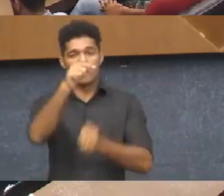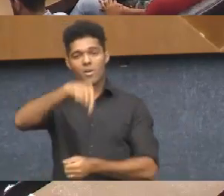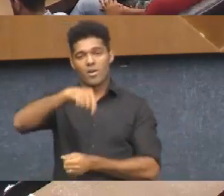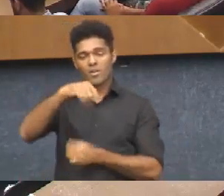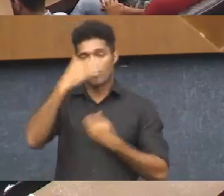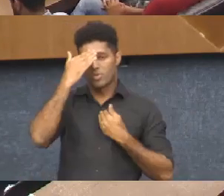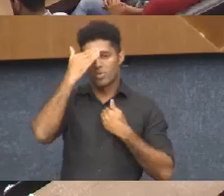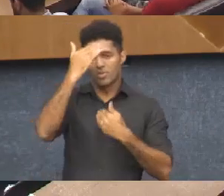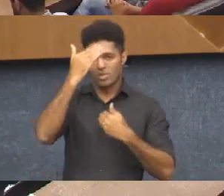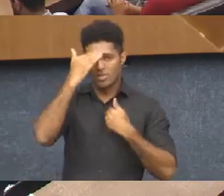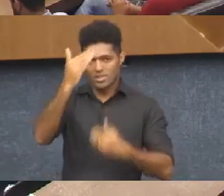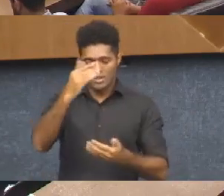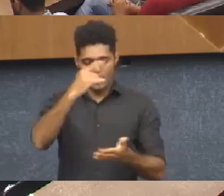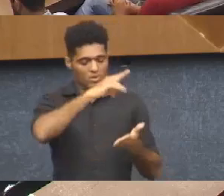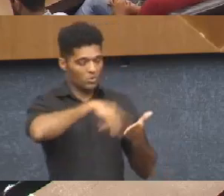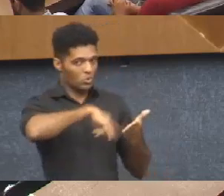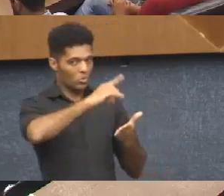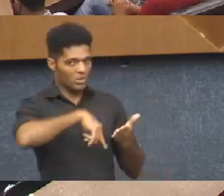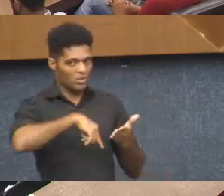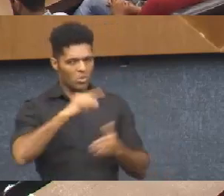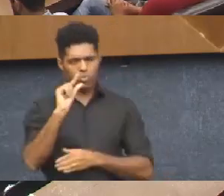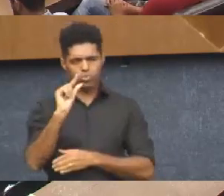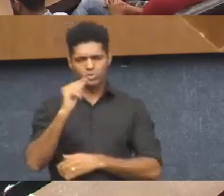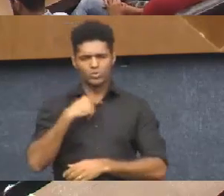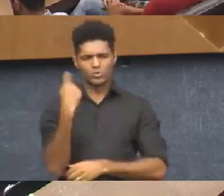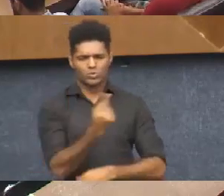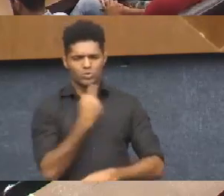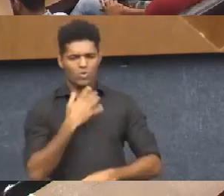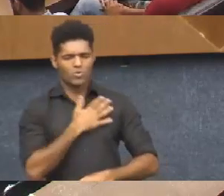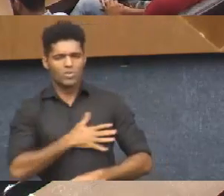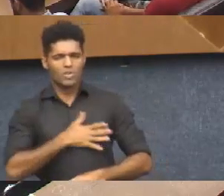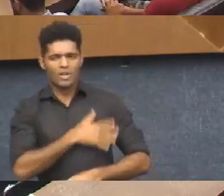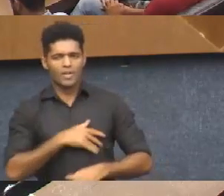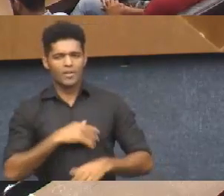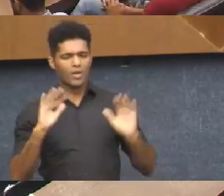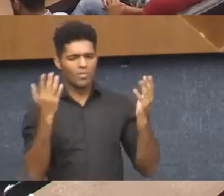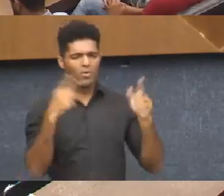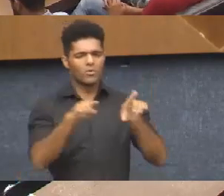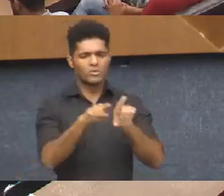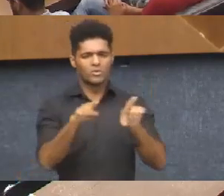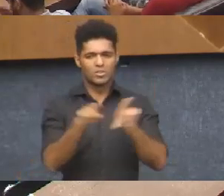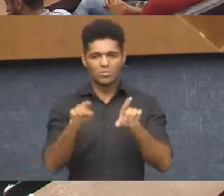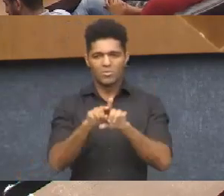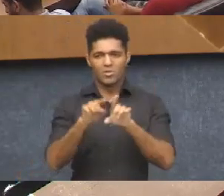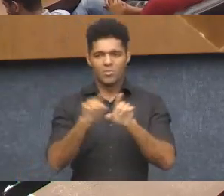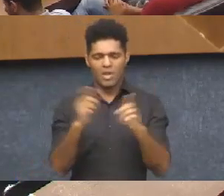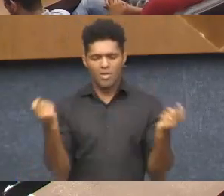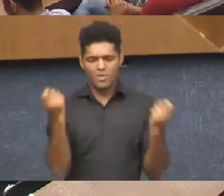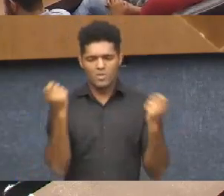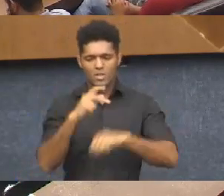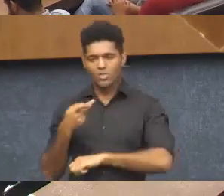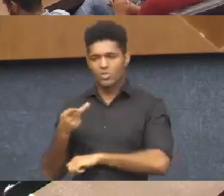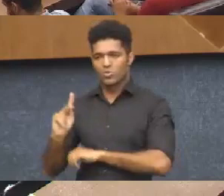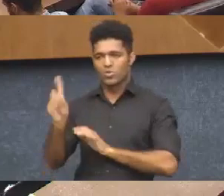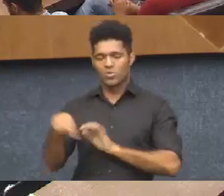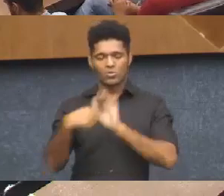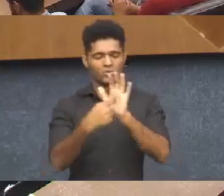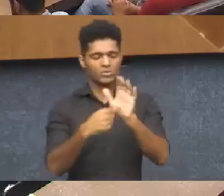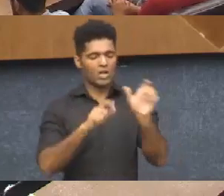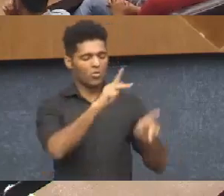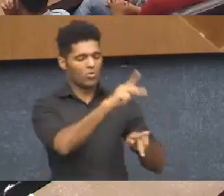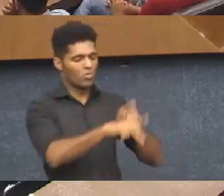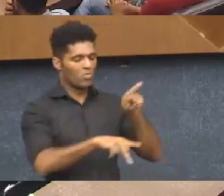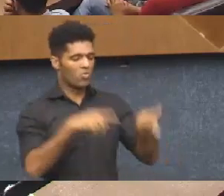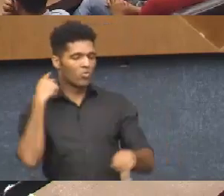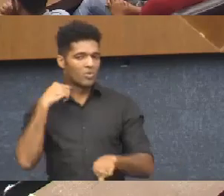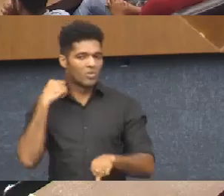Essa cidadania honorária é só um tiquinho do nosso carinho e aplausos à sua capacidade de descrever o mineirês.